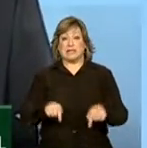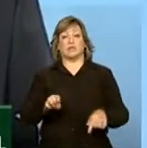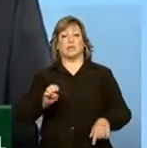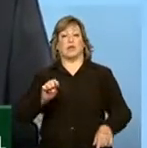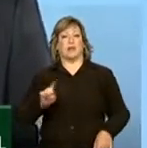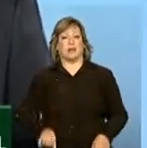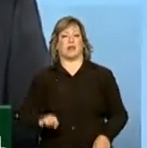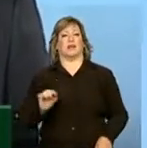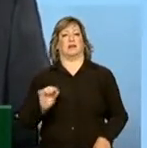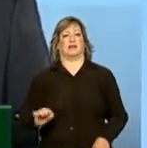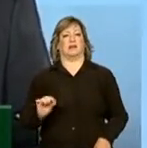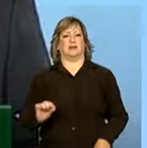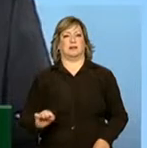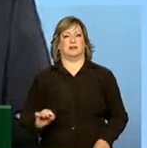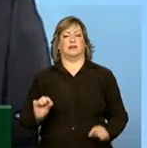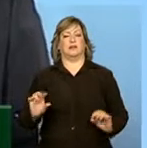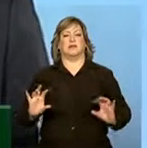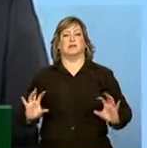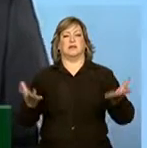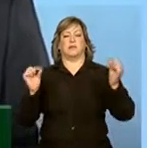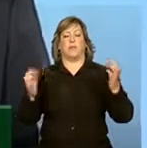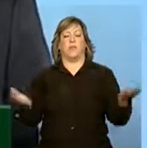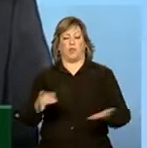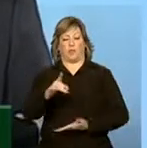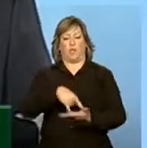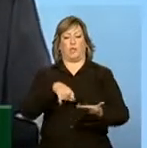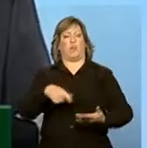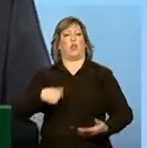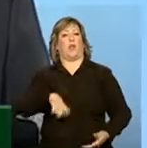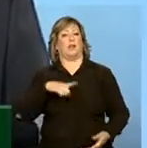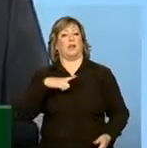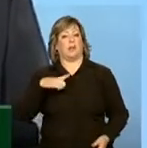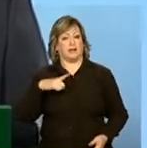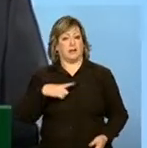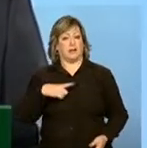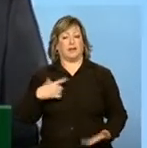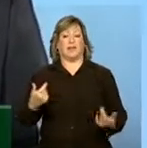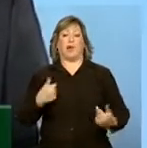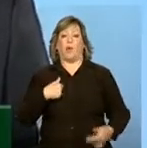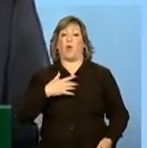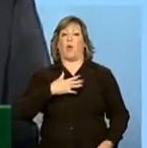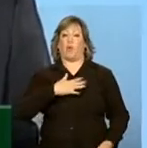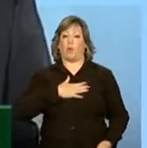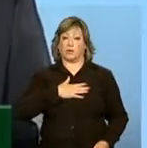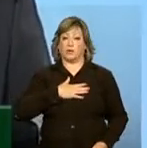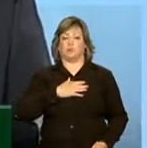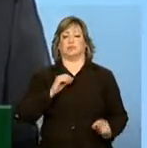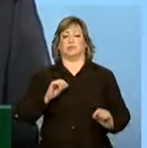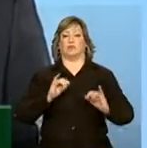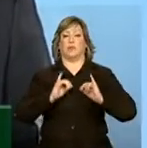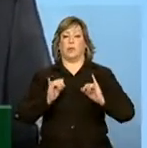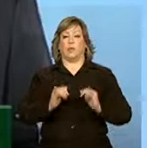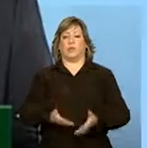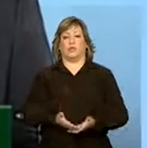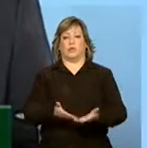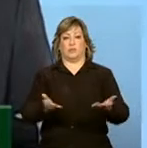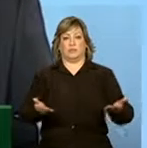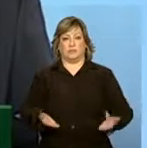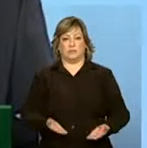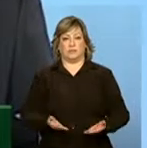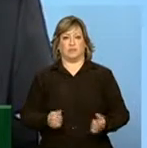celebração do documento que temos diante de nós. E eu gostaria de contar com